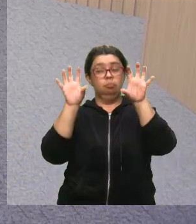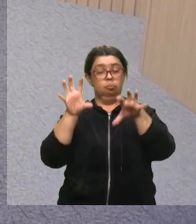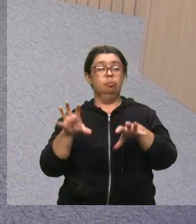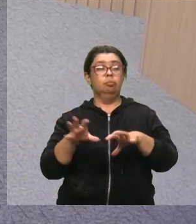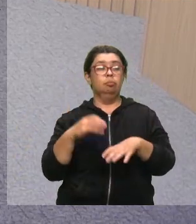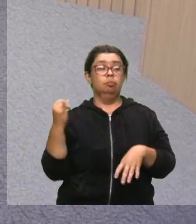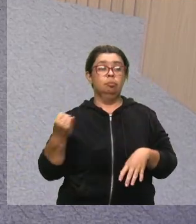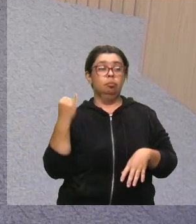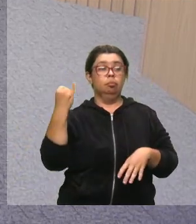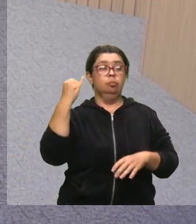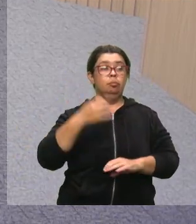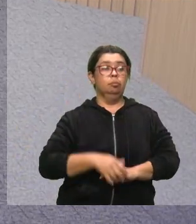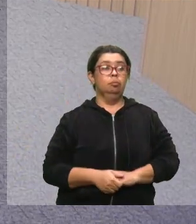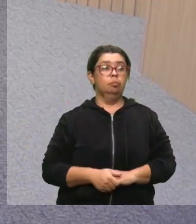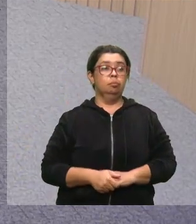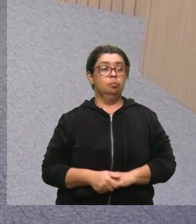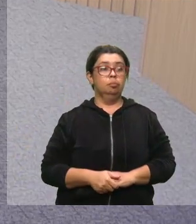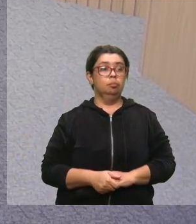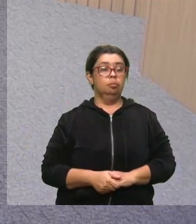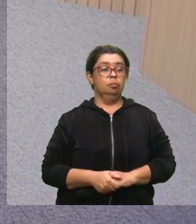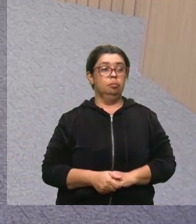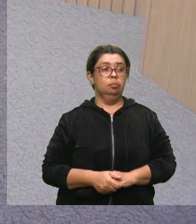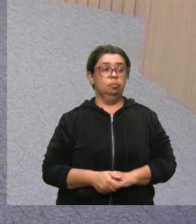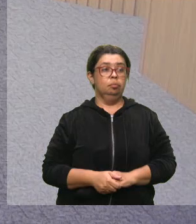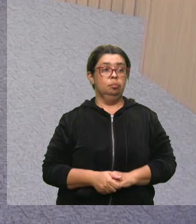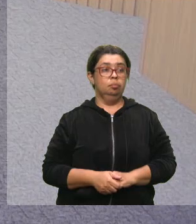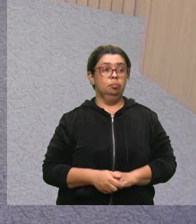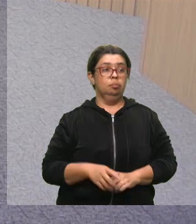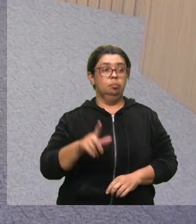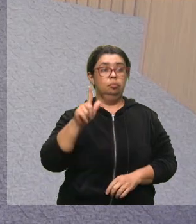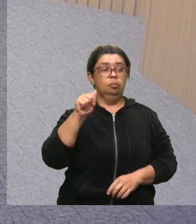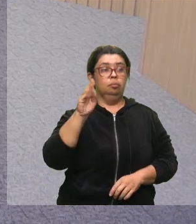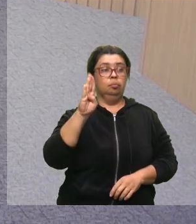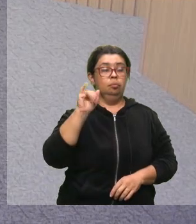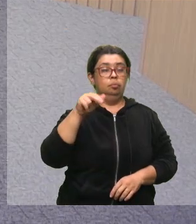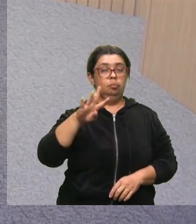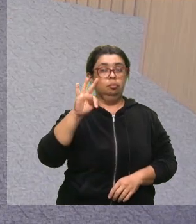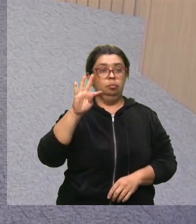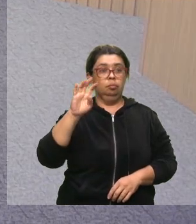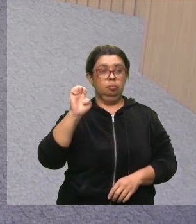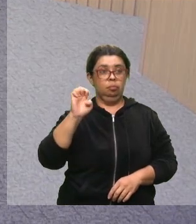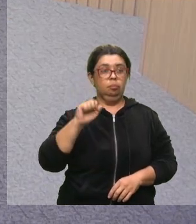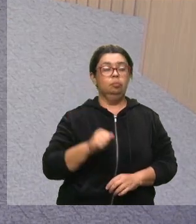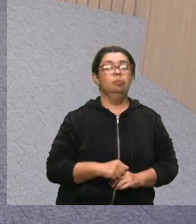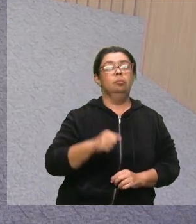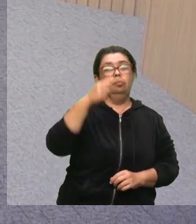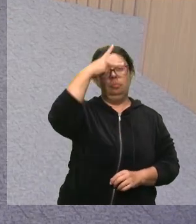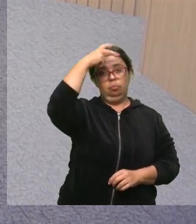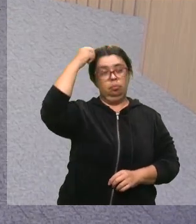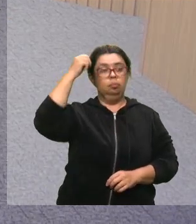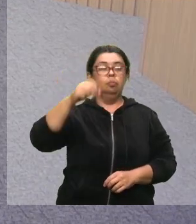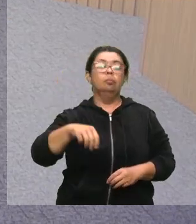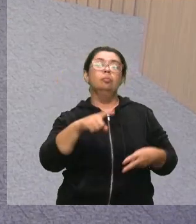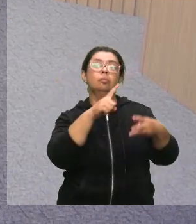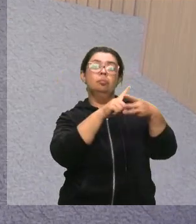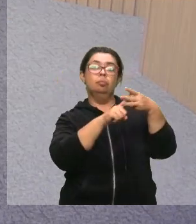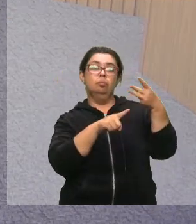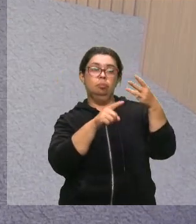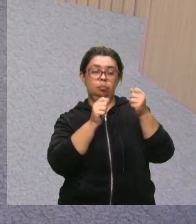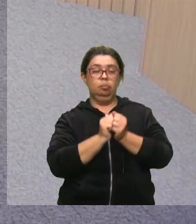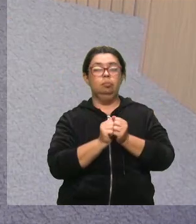fundamental. No gabinete do prefeito, existem três fichas para pessoa jurídica. Uma no